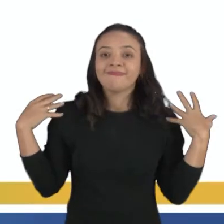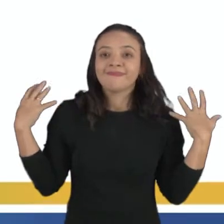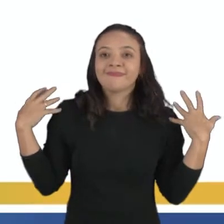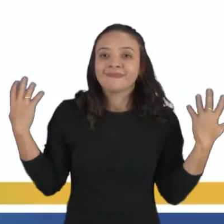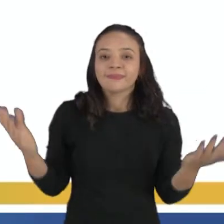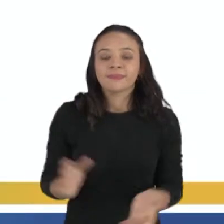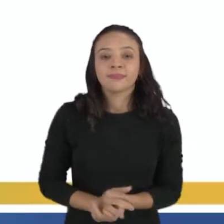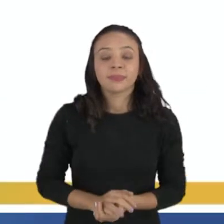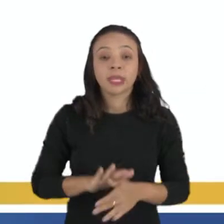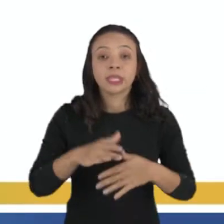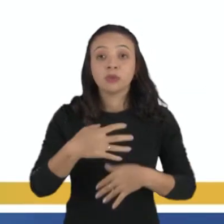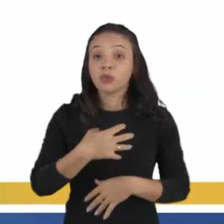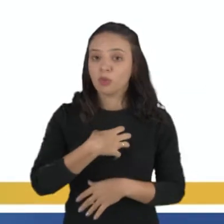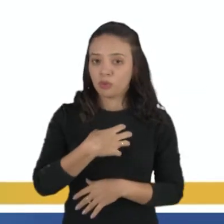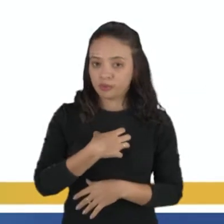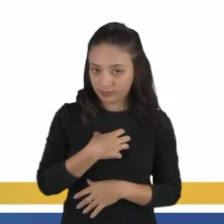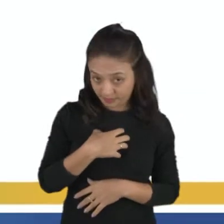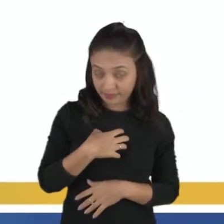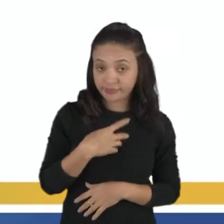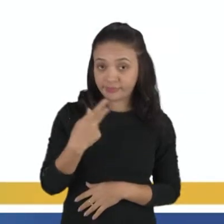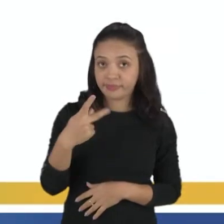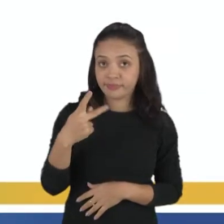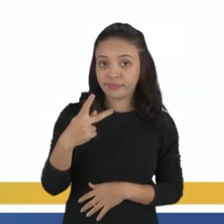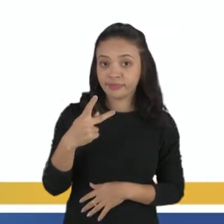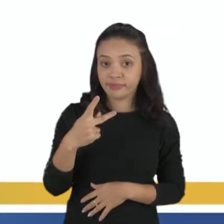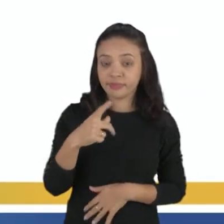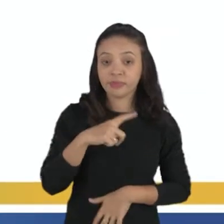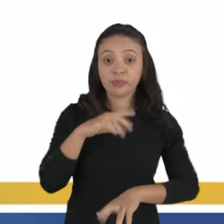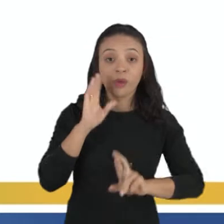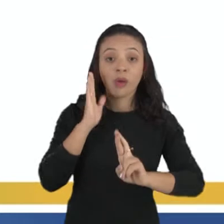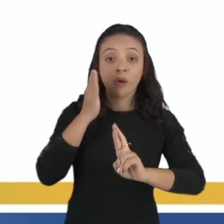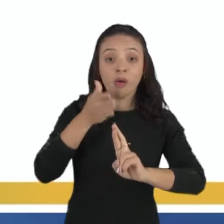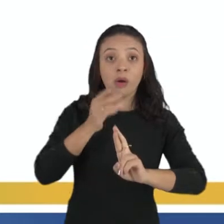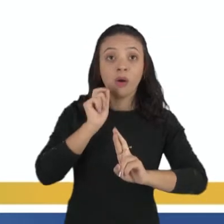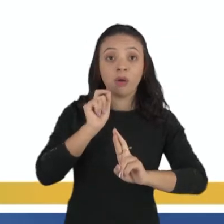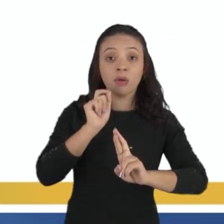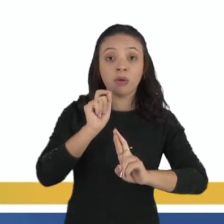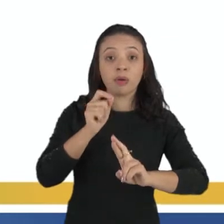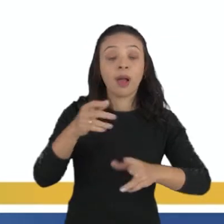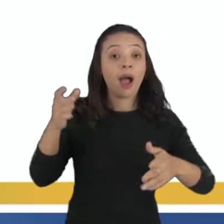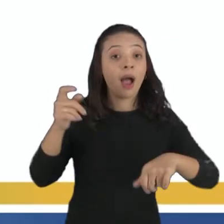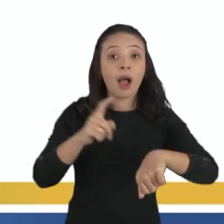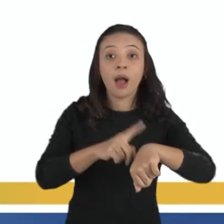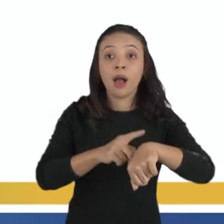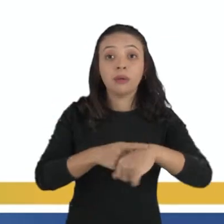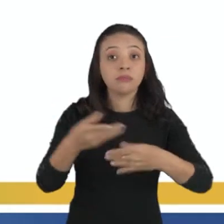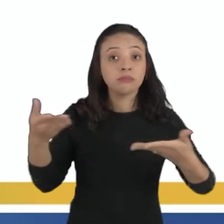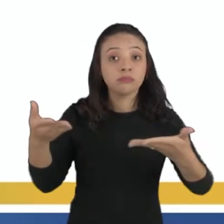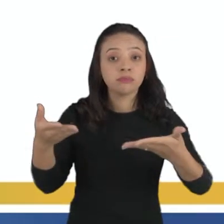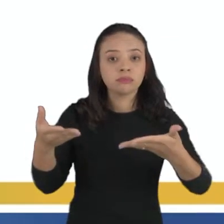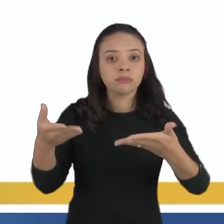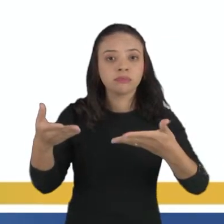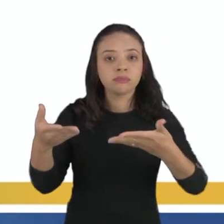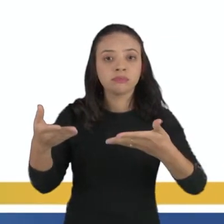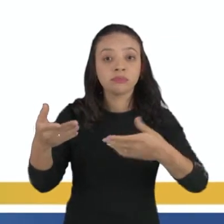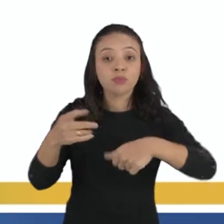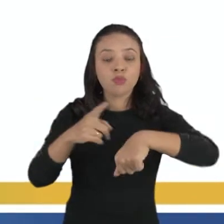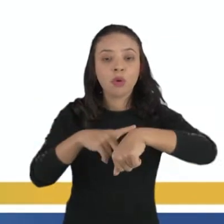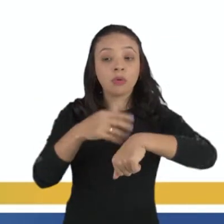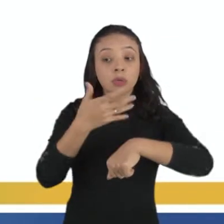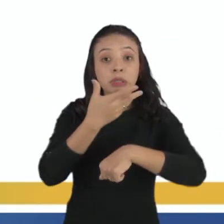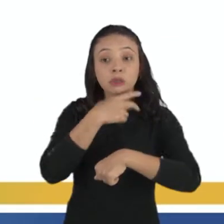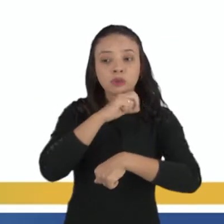estado do macaquinho, observem que se refere a um estado que ele está naquele momento, no momento em que o